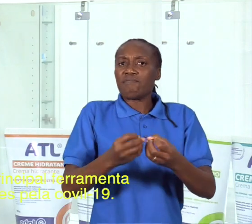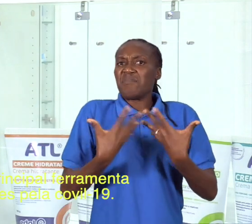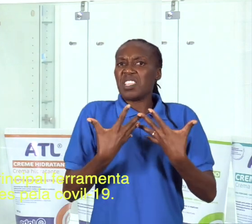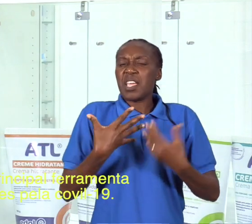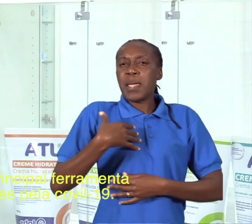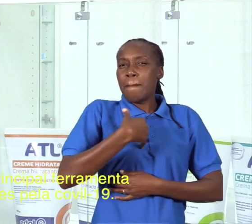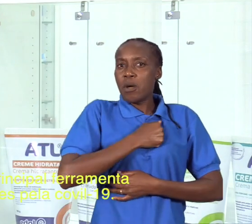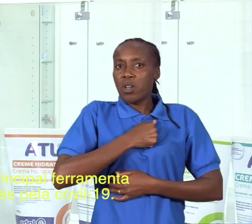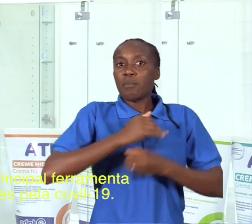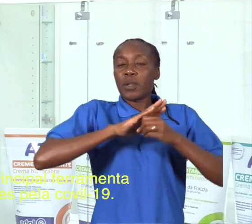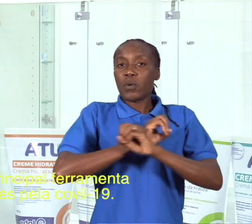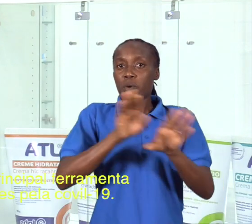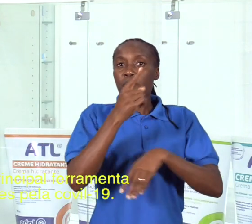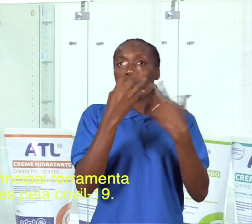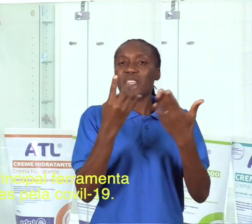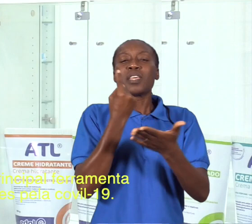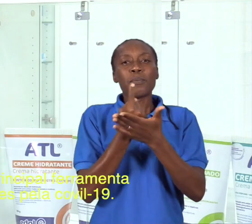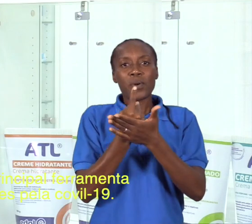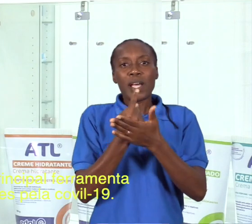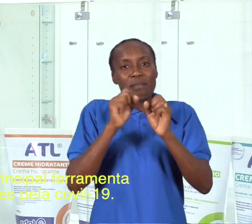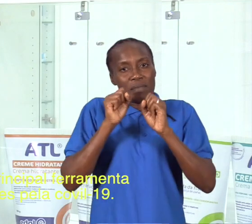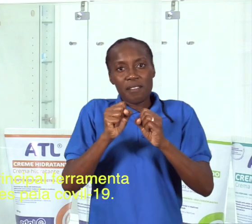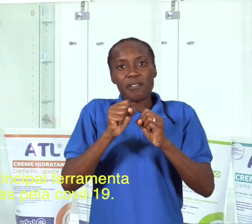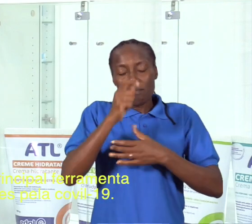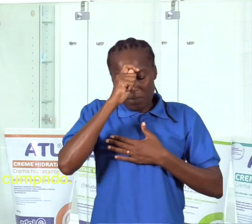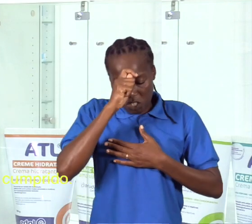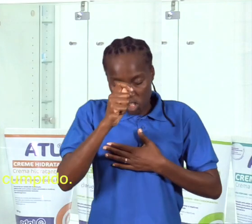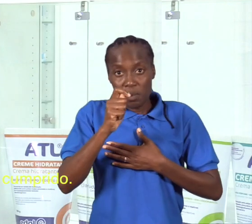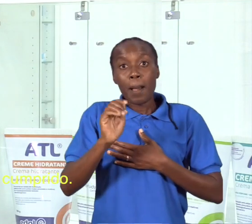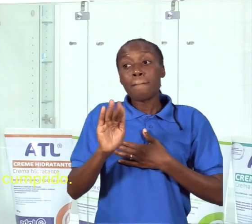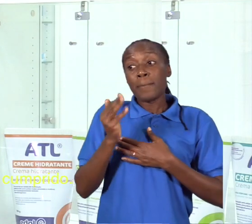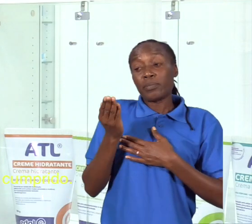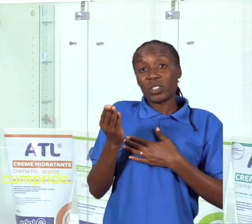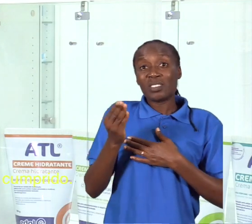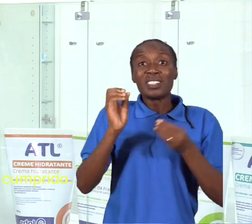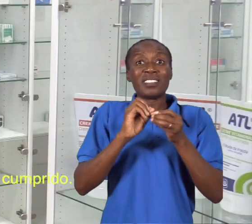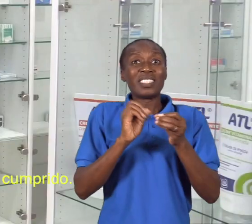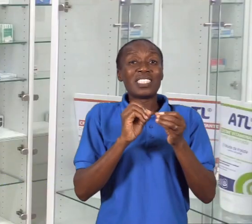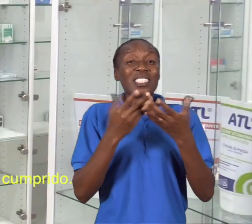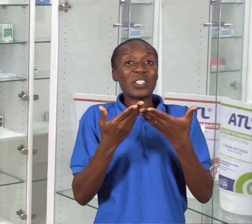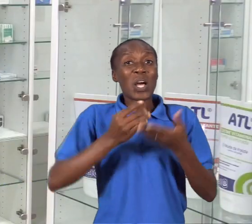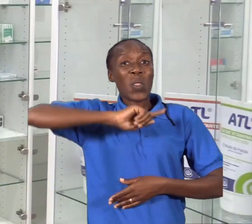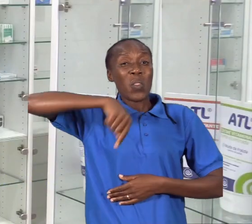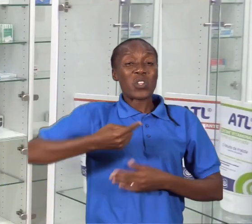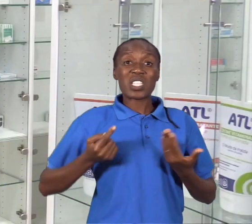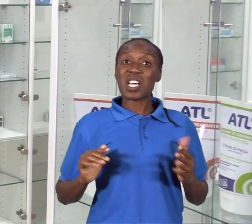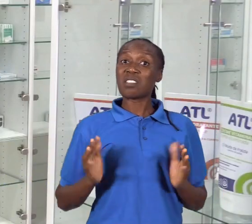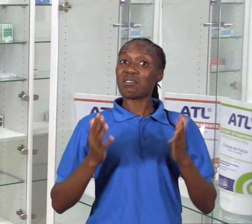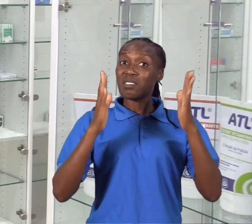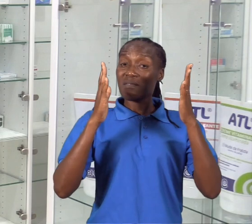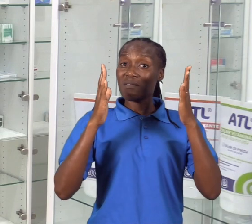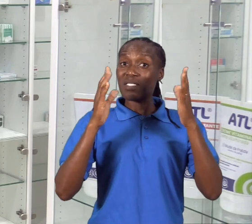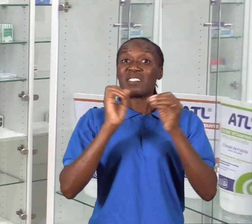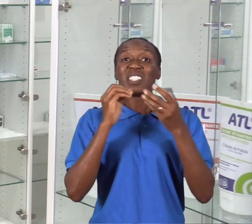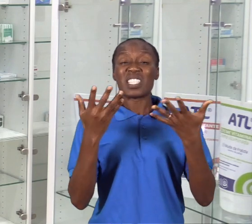a redução de infecções e mortas pela Covid-19. E é importante que seja cumprido. Mas isso não vencem o